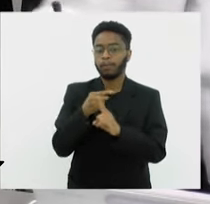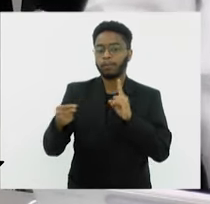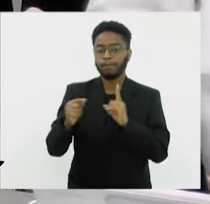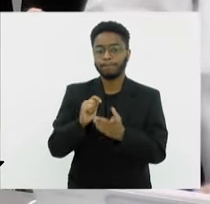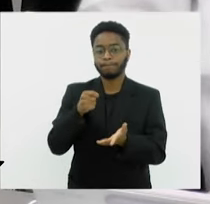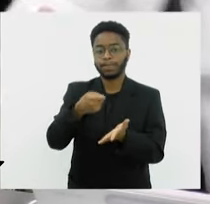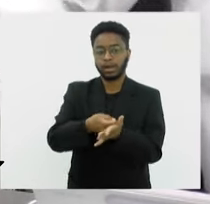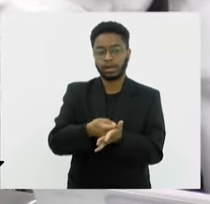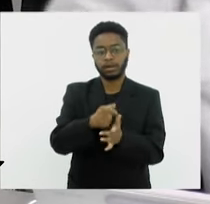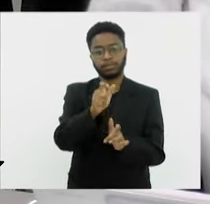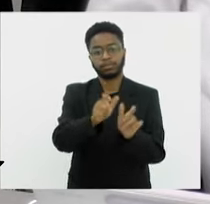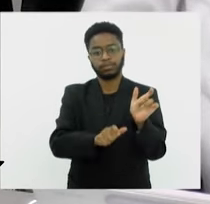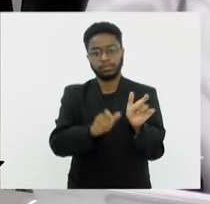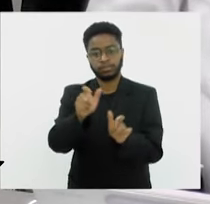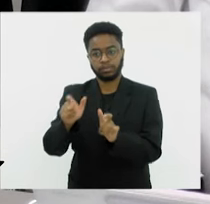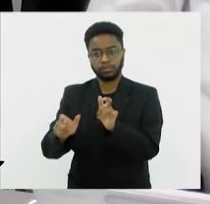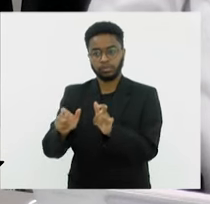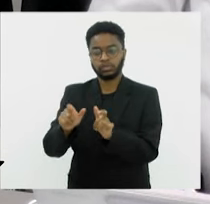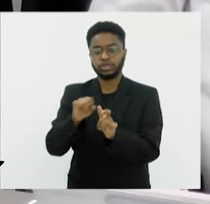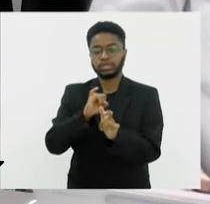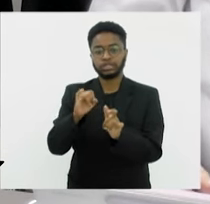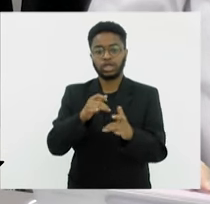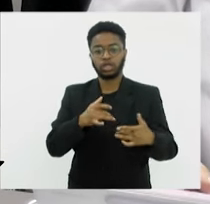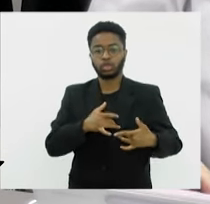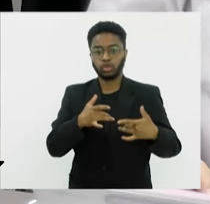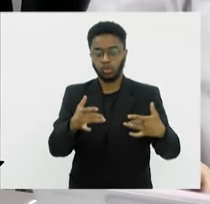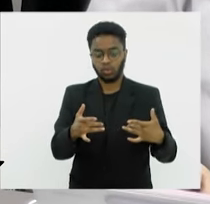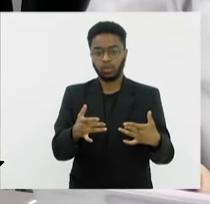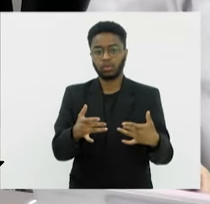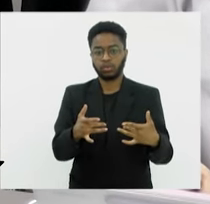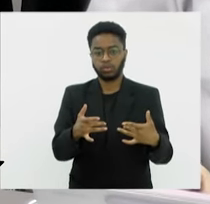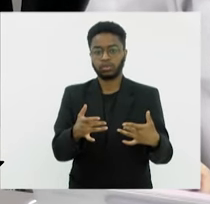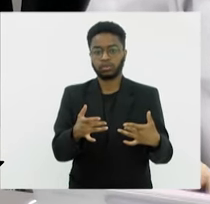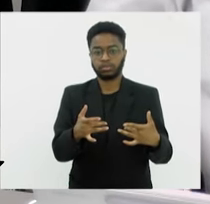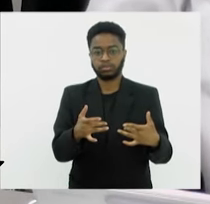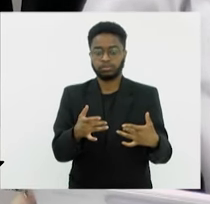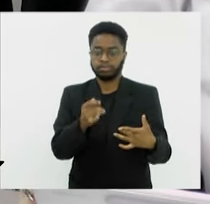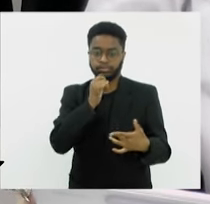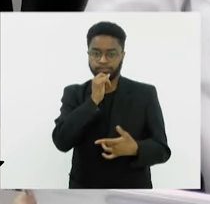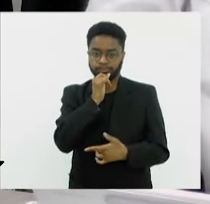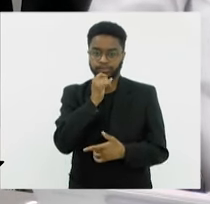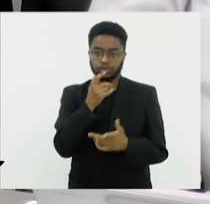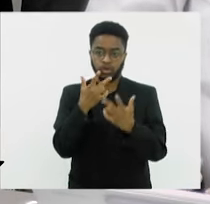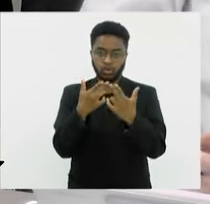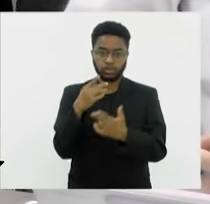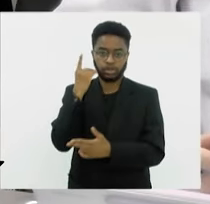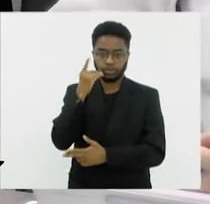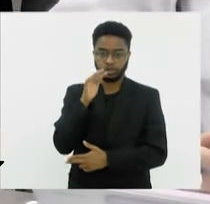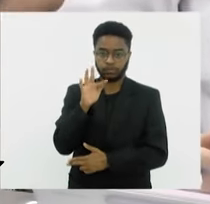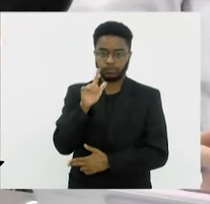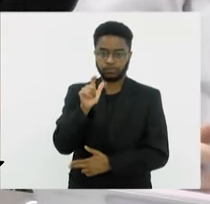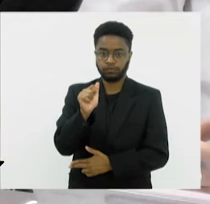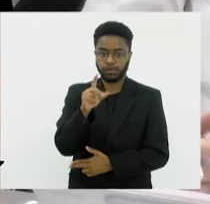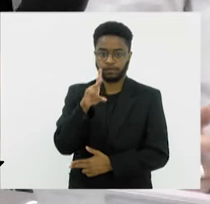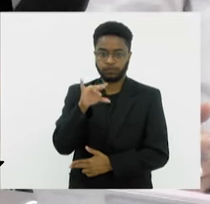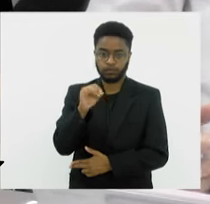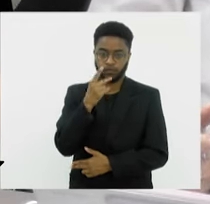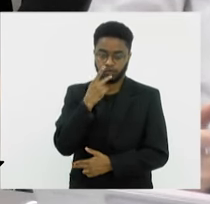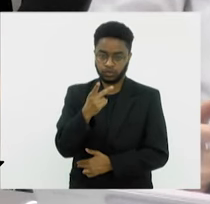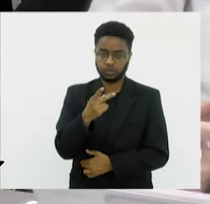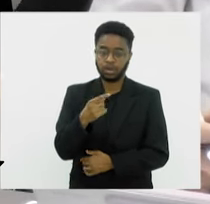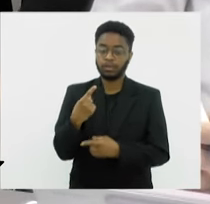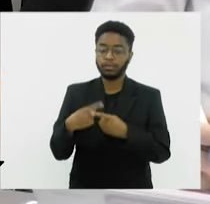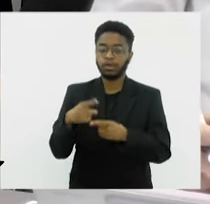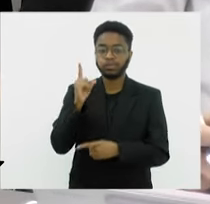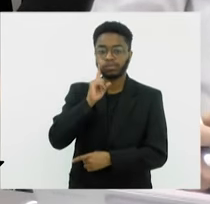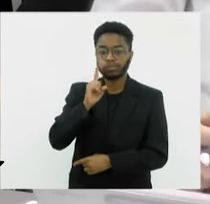remuneração de doadores, da prática, né, de doadores, como aqui disse o deputado Flávio Serafini, que nos Estados